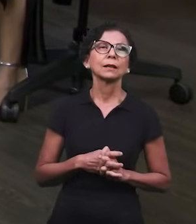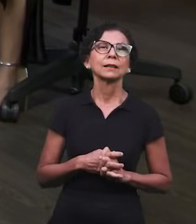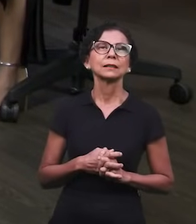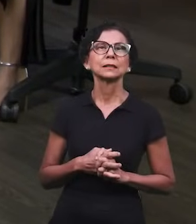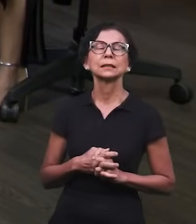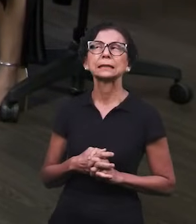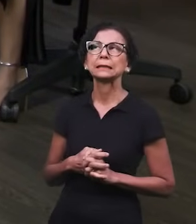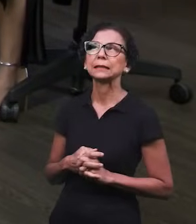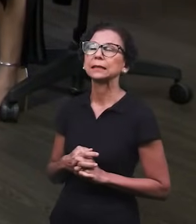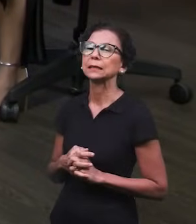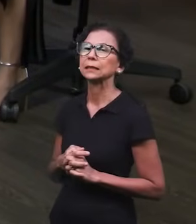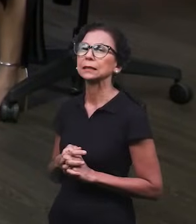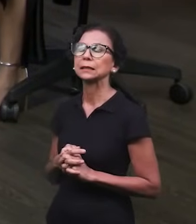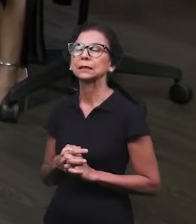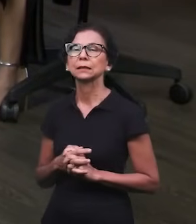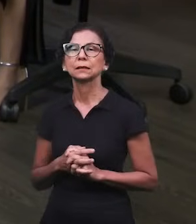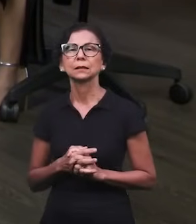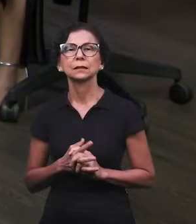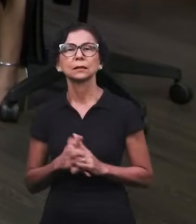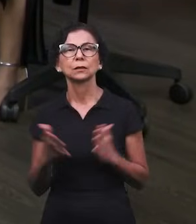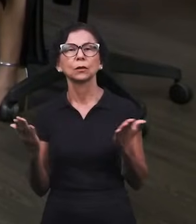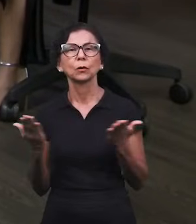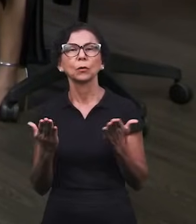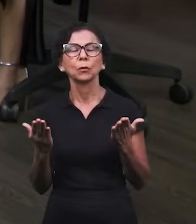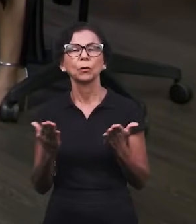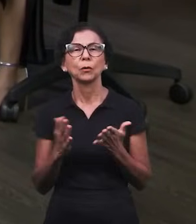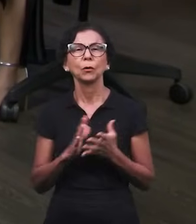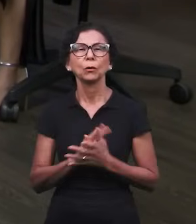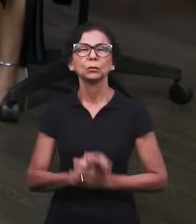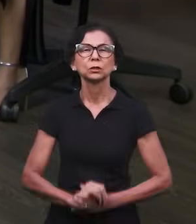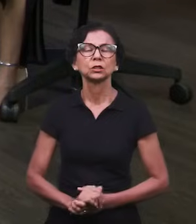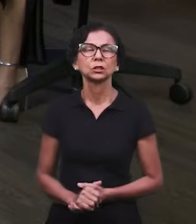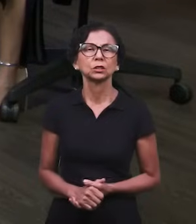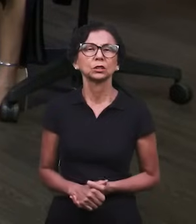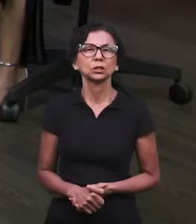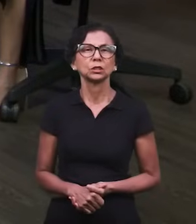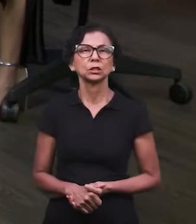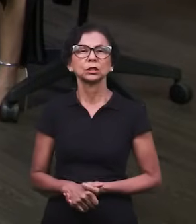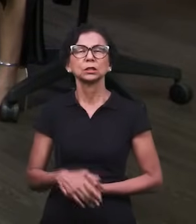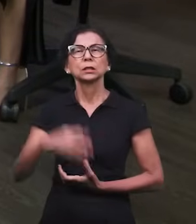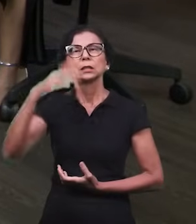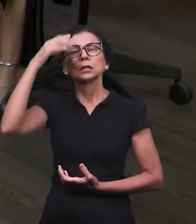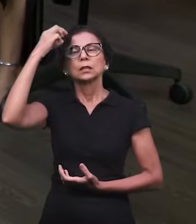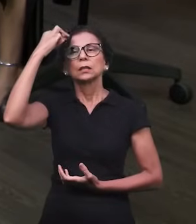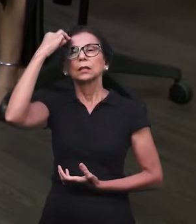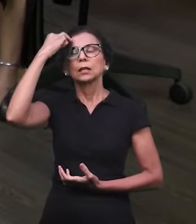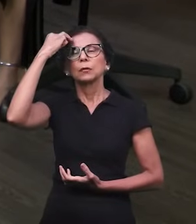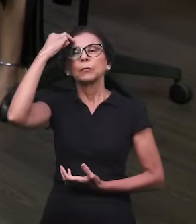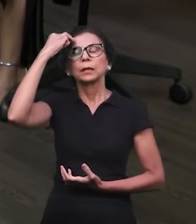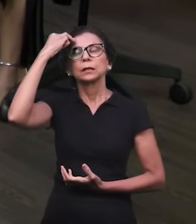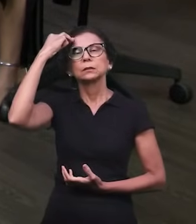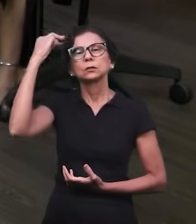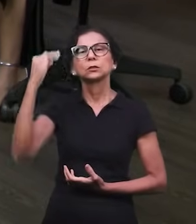mente, sobretudo dos jovens, que é de convicção. Cada vez mais os jovens têm